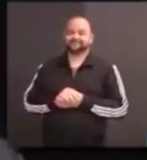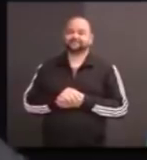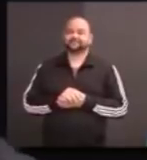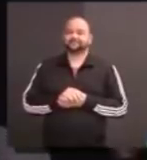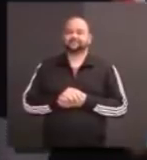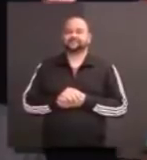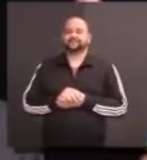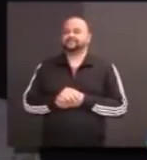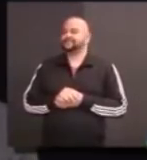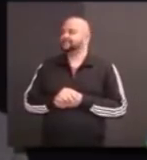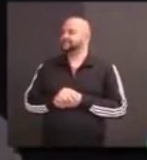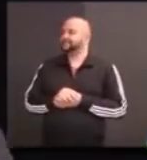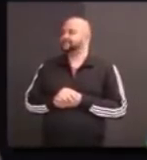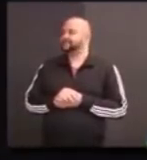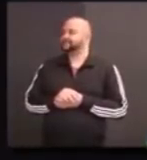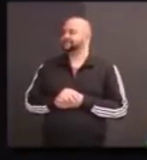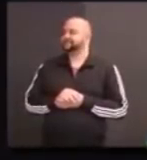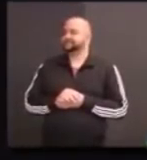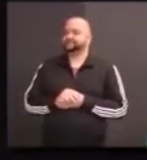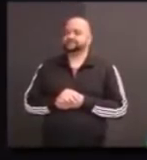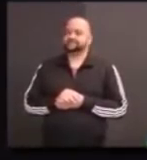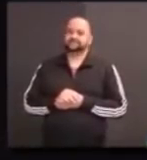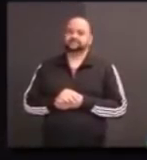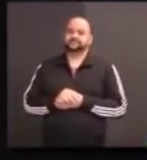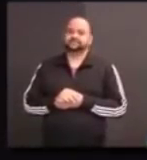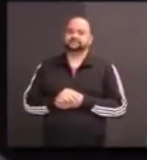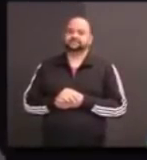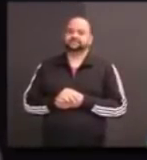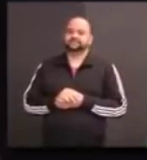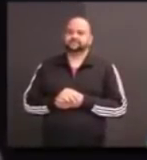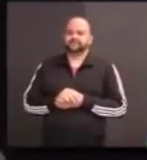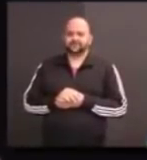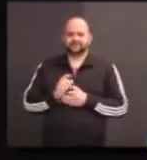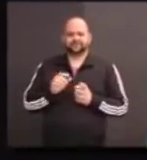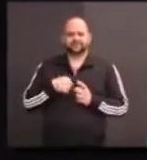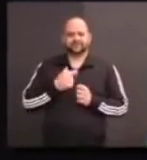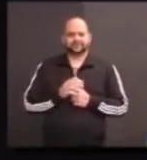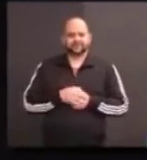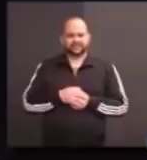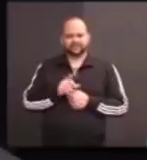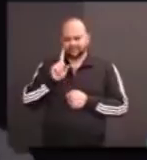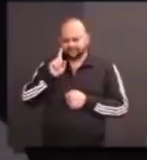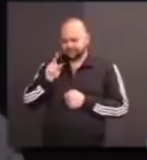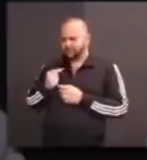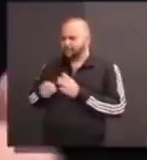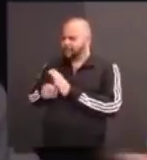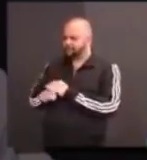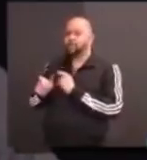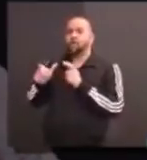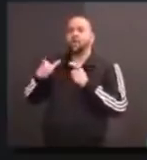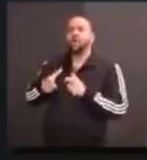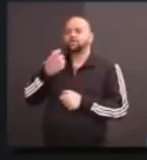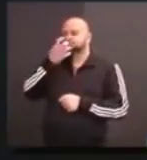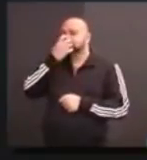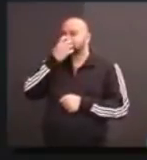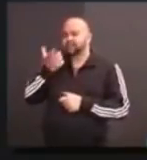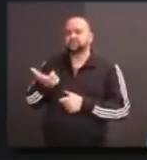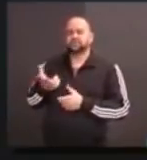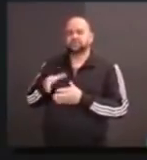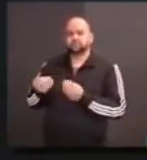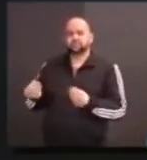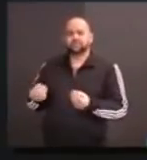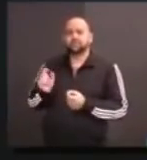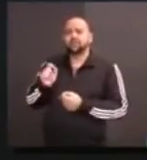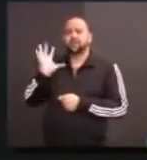Quando ele passou outra vez, cadê a cachorrinha? Não estava lá. Ele perguntou ao frentista do posto, o